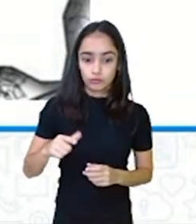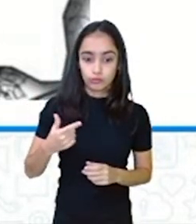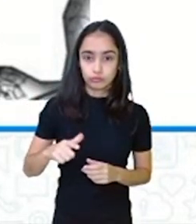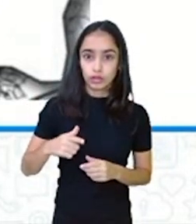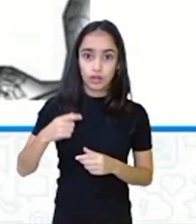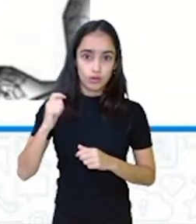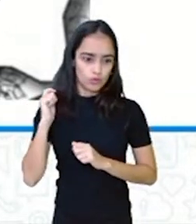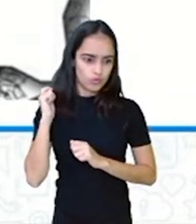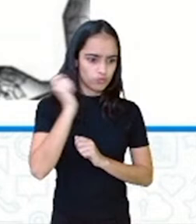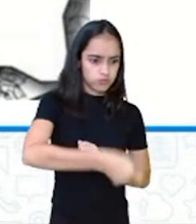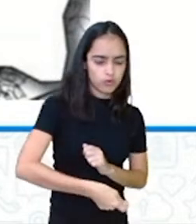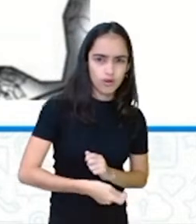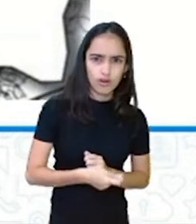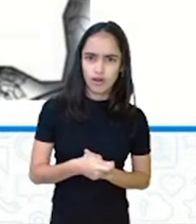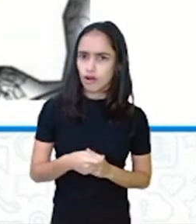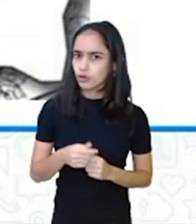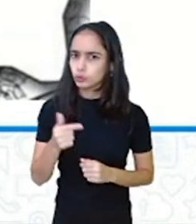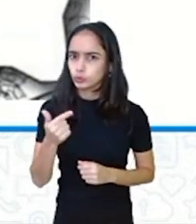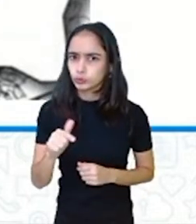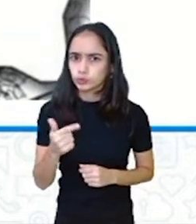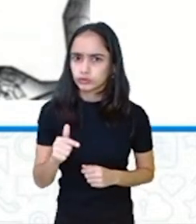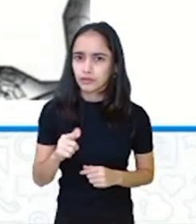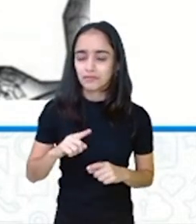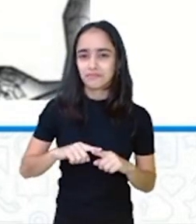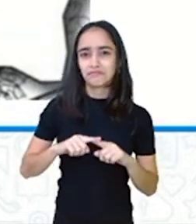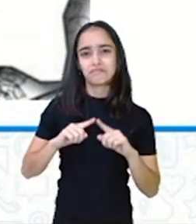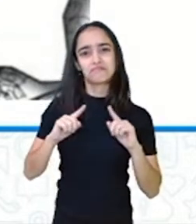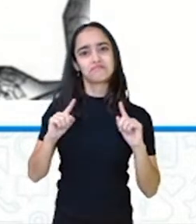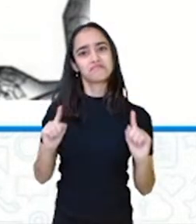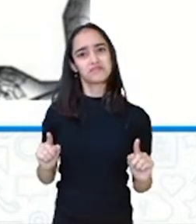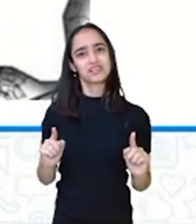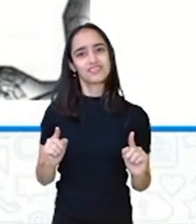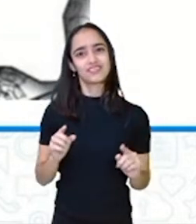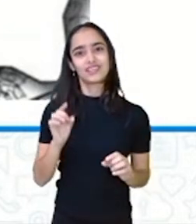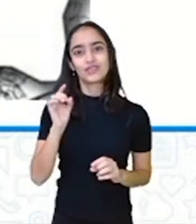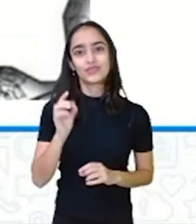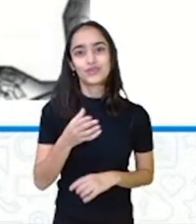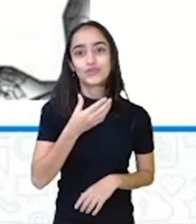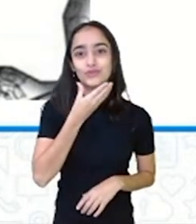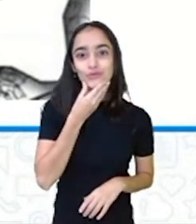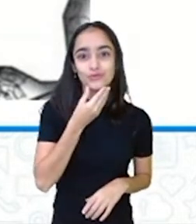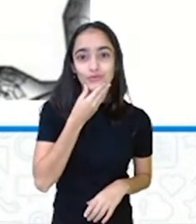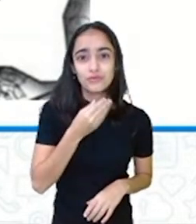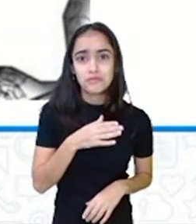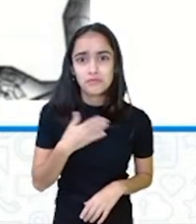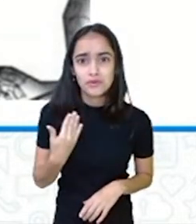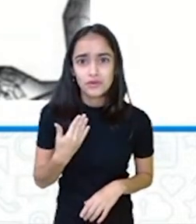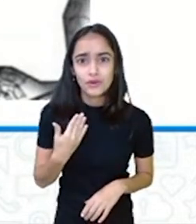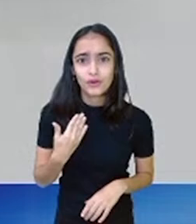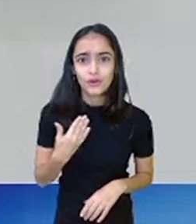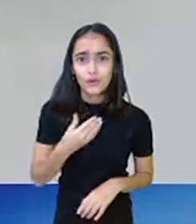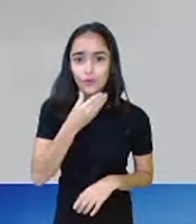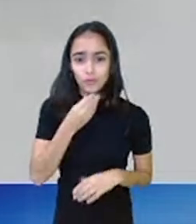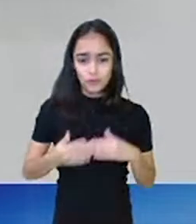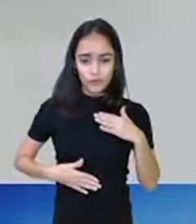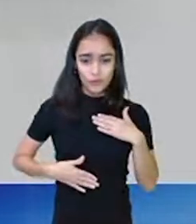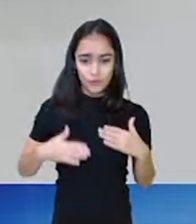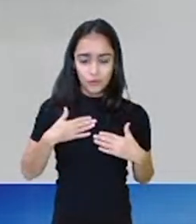lenhador, mas não passa de um velho esqueleto. Corre, minha gente, corre do corpo seco. O exemplo